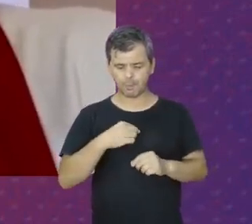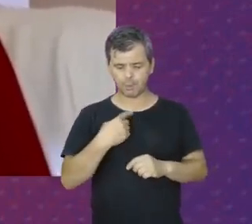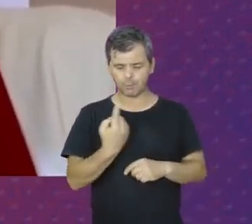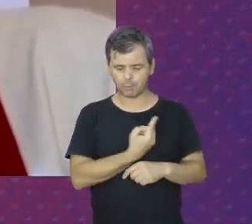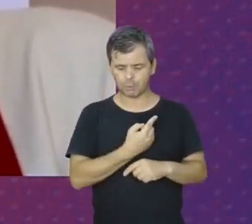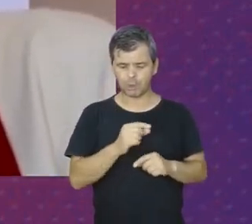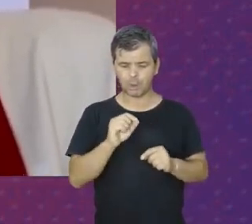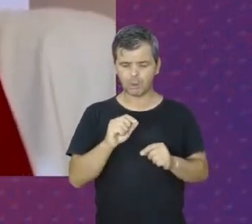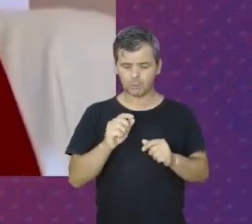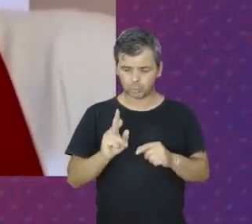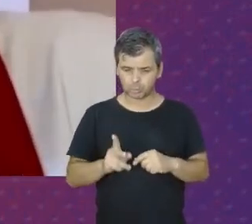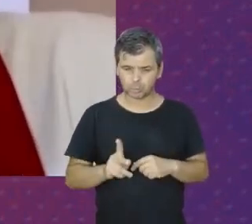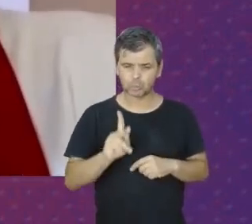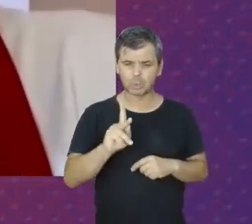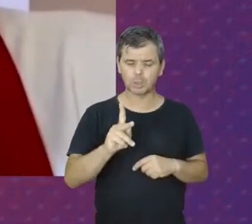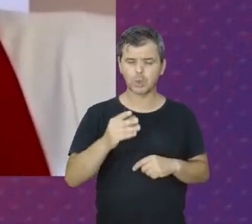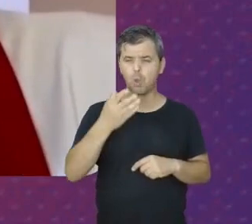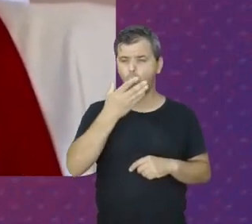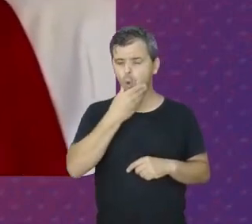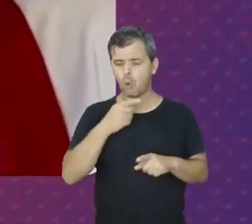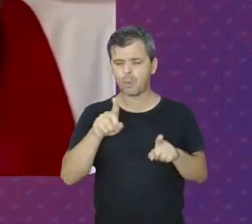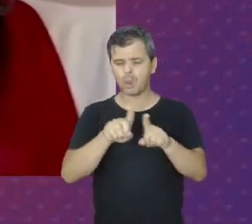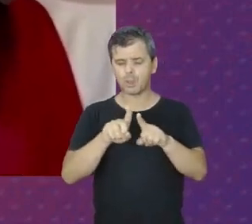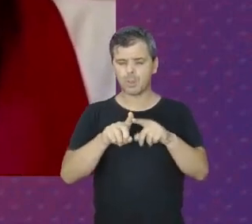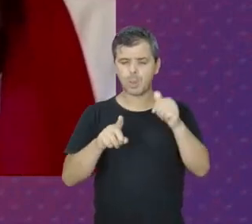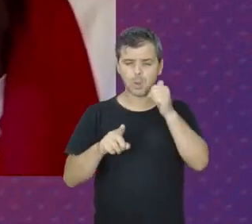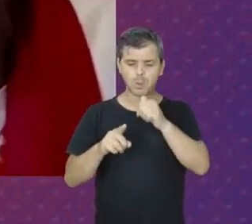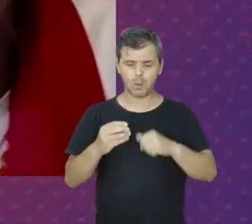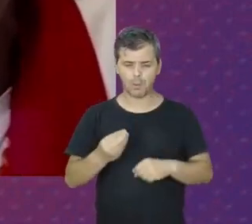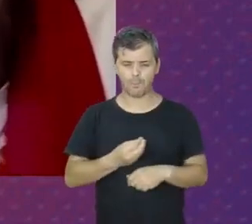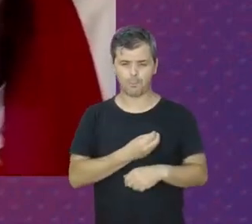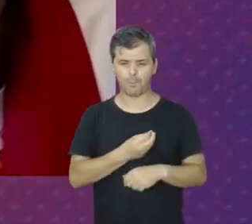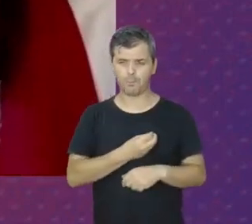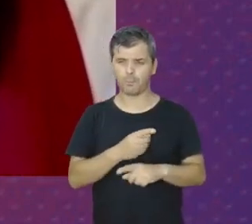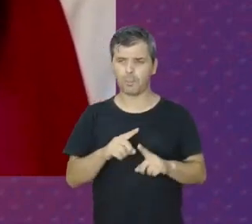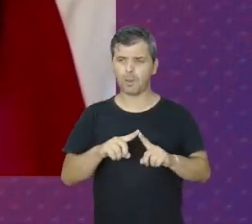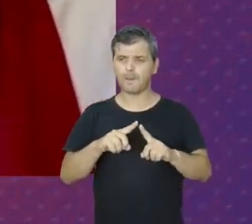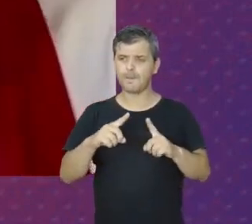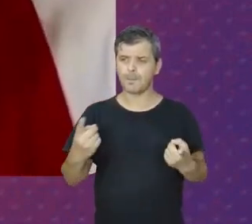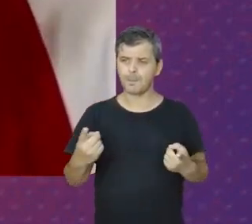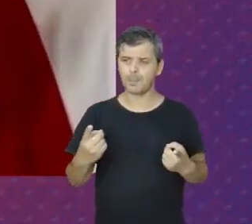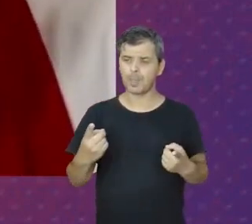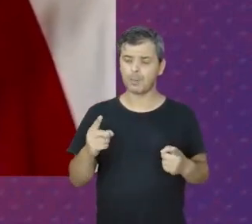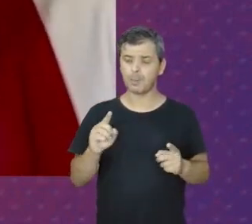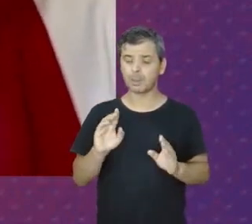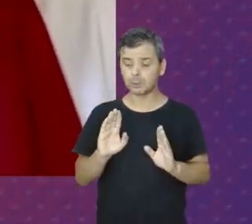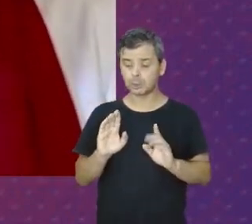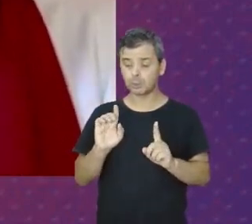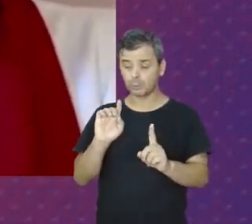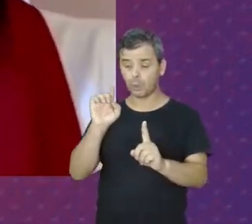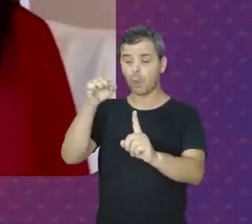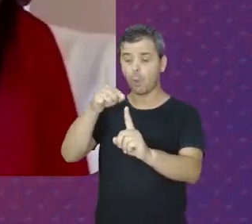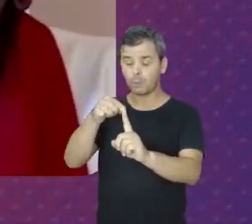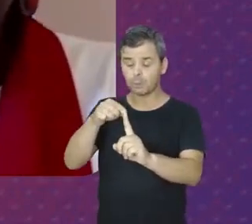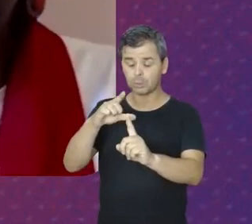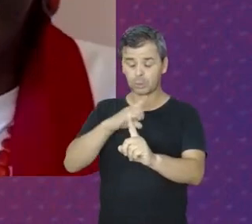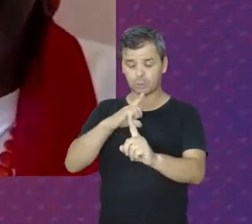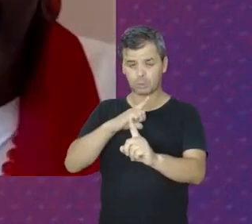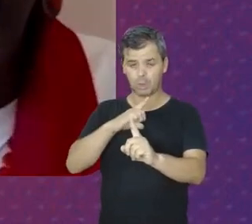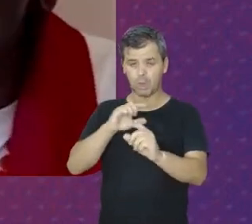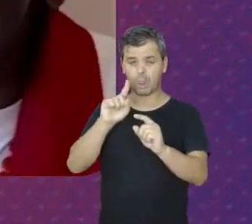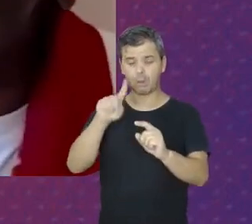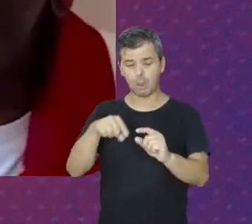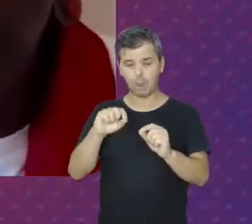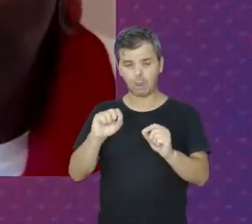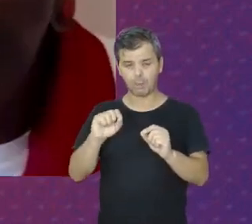manter os homens e as mulheres desse país vivos nas condições mais objetivas que nós temos, que